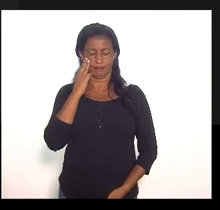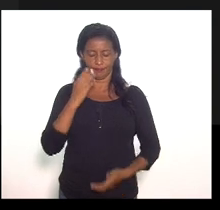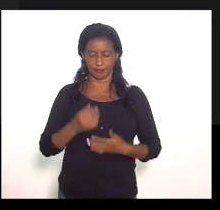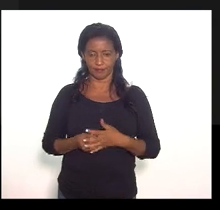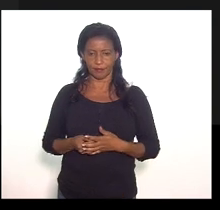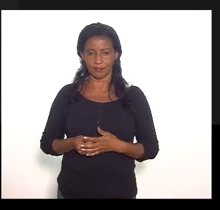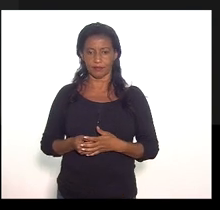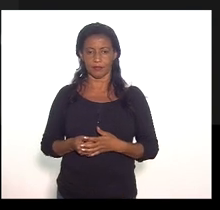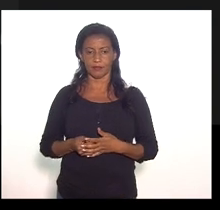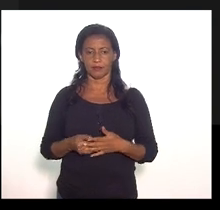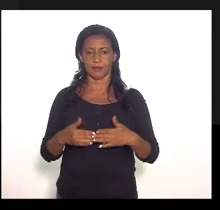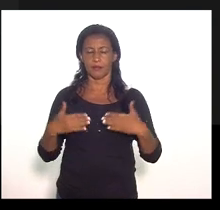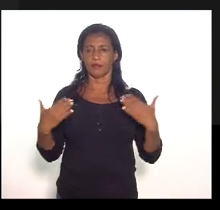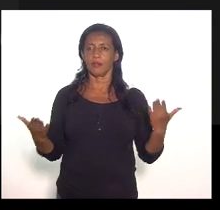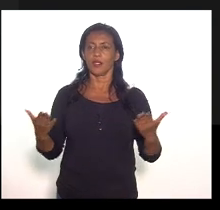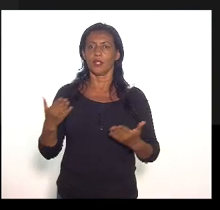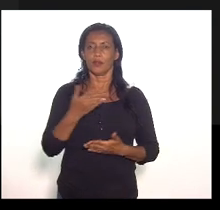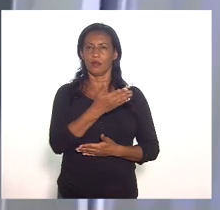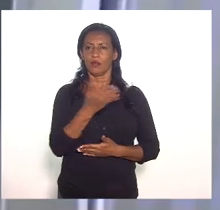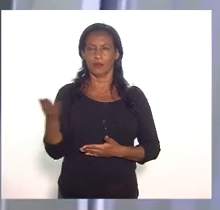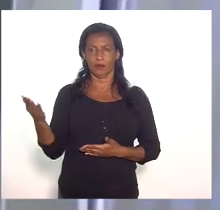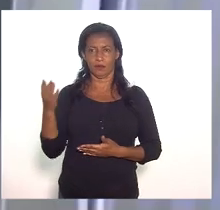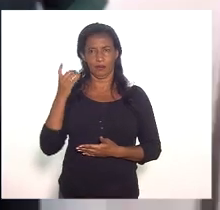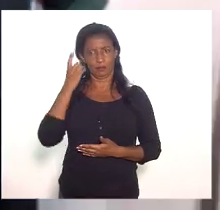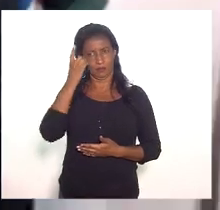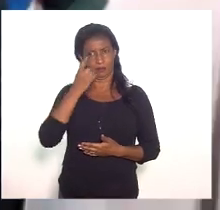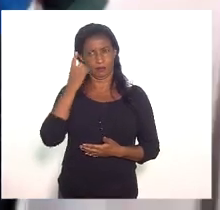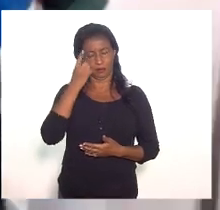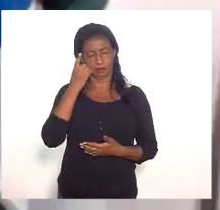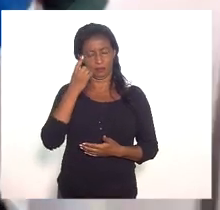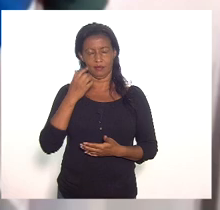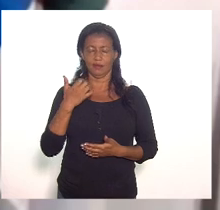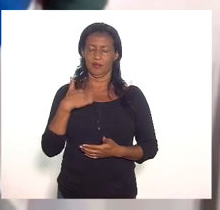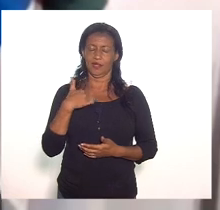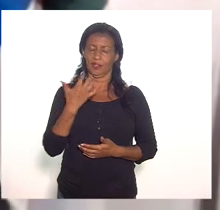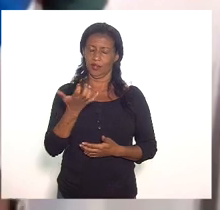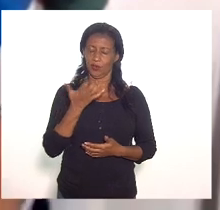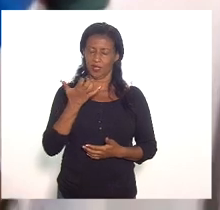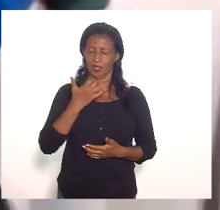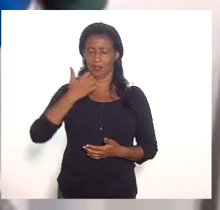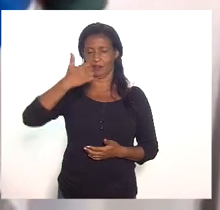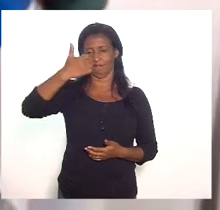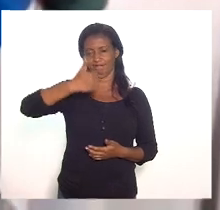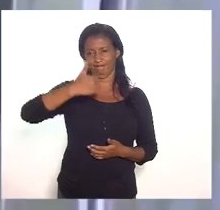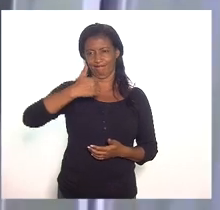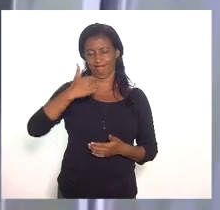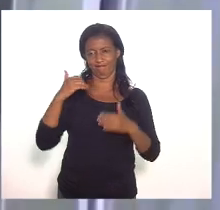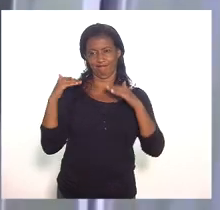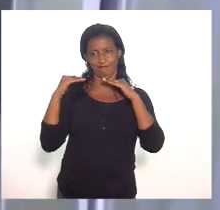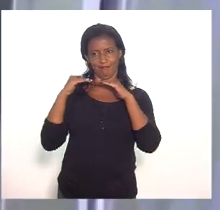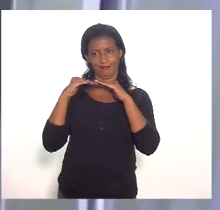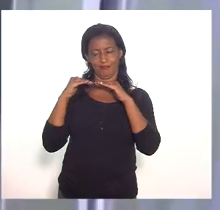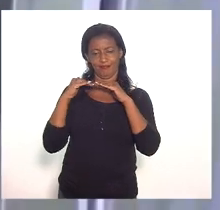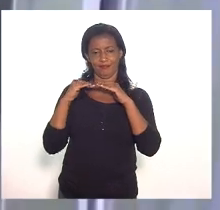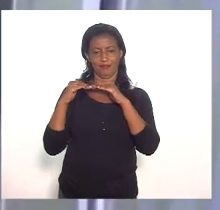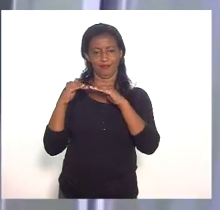presidente, senhoras deputadas, senhores deputados, eu quero, em primeiro lugar, me associar